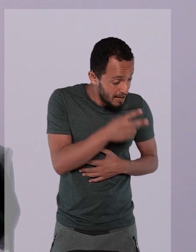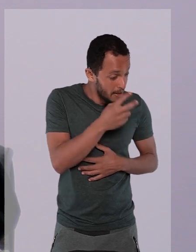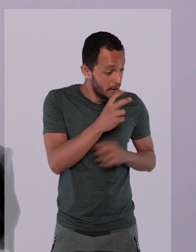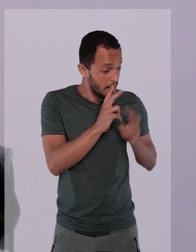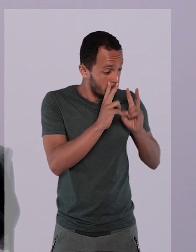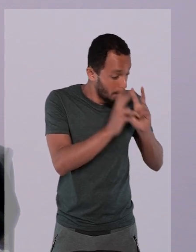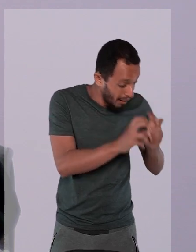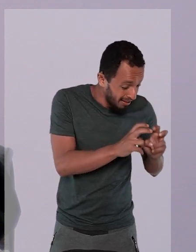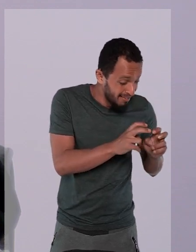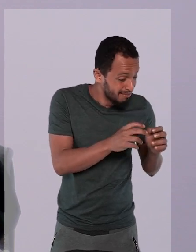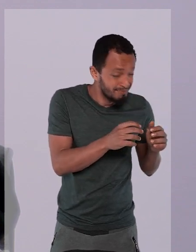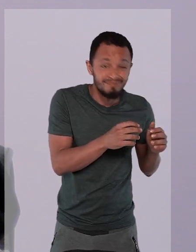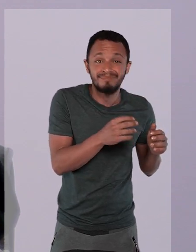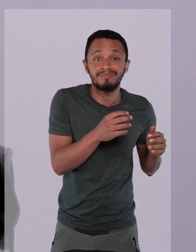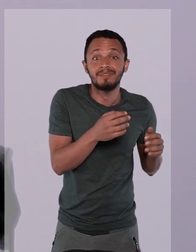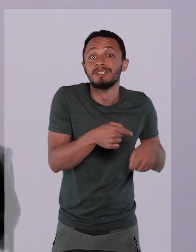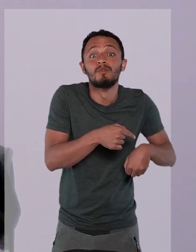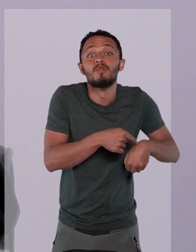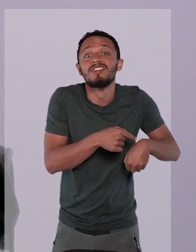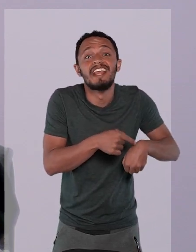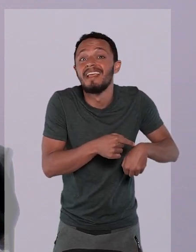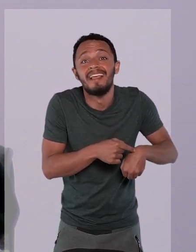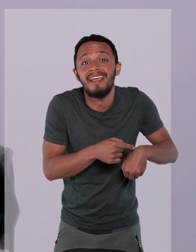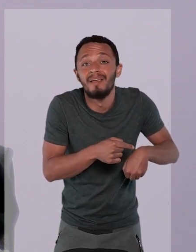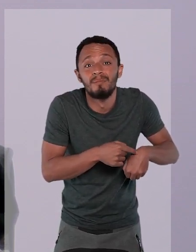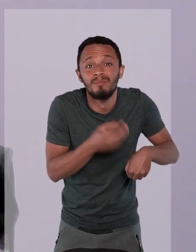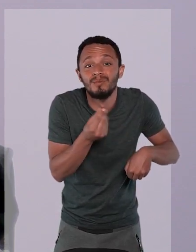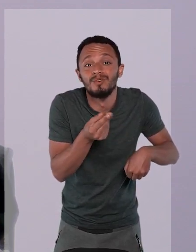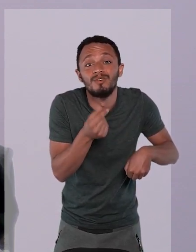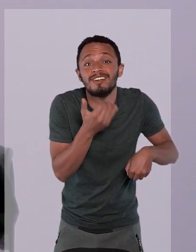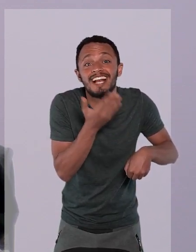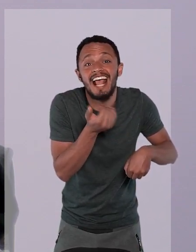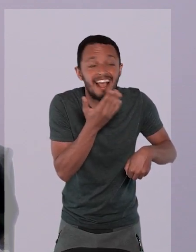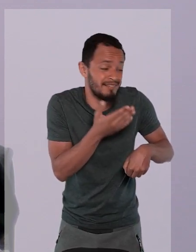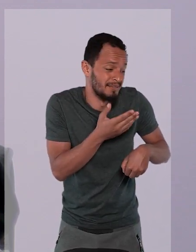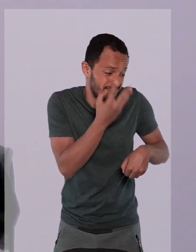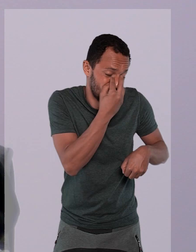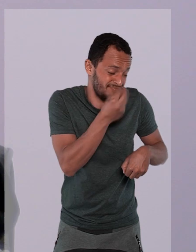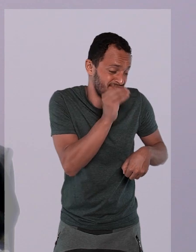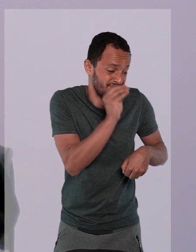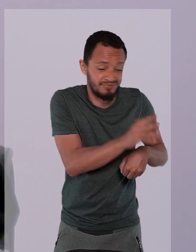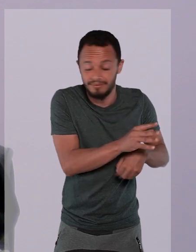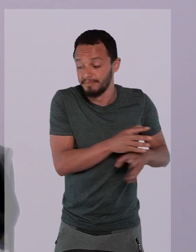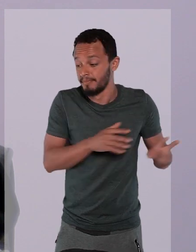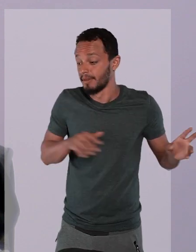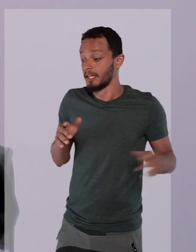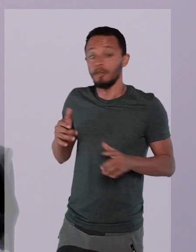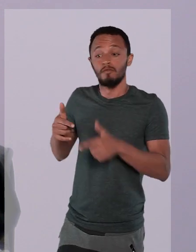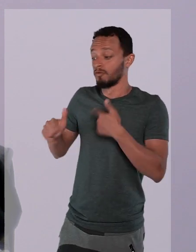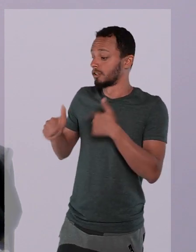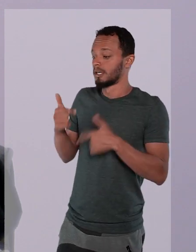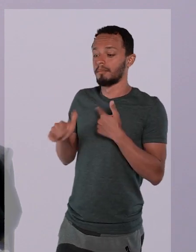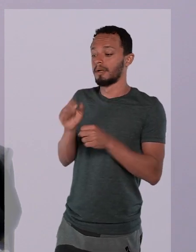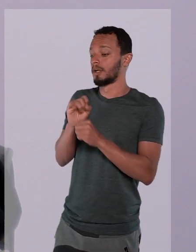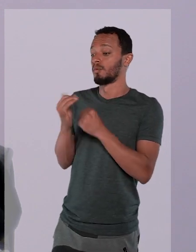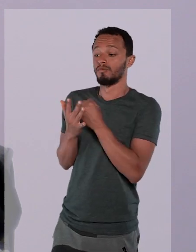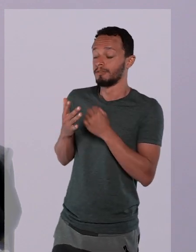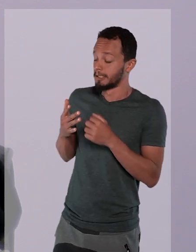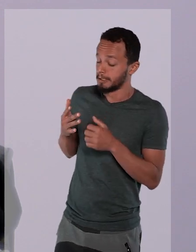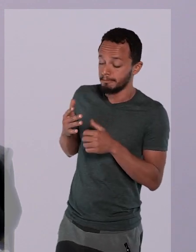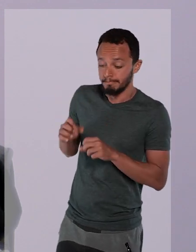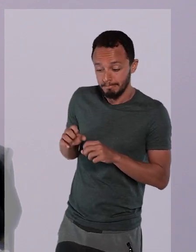quando eu, agora, recente, esse ano já, né, que eu escrevi aquele artigo na Folha, a pedido da Folha,